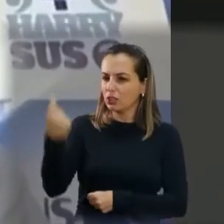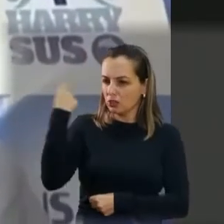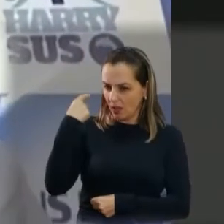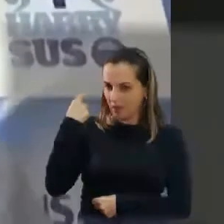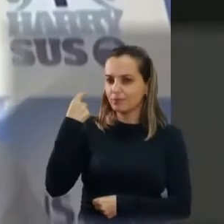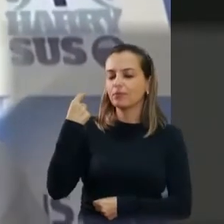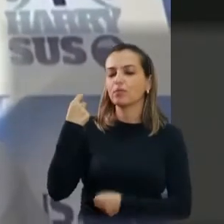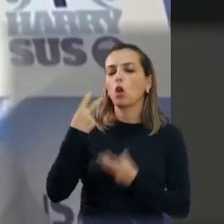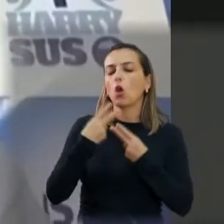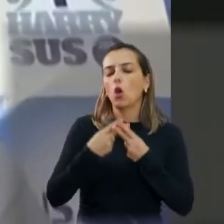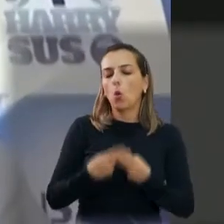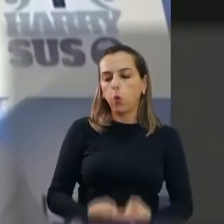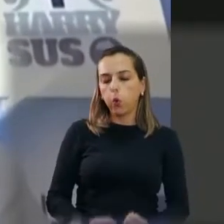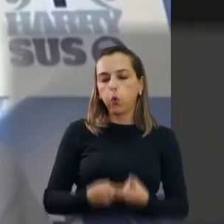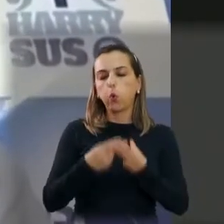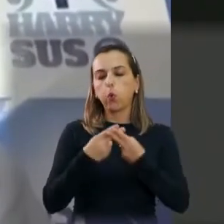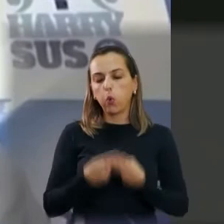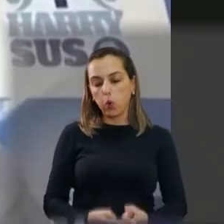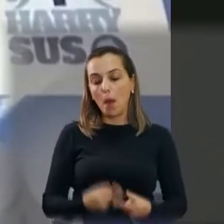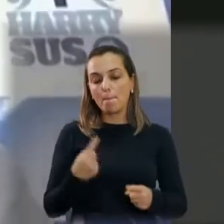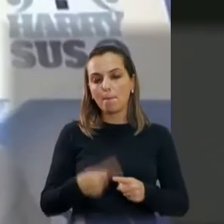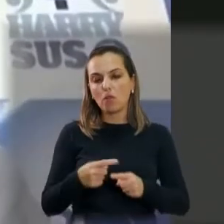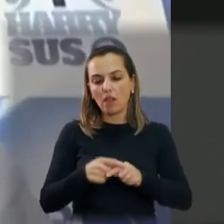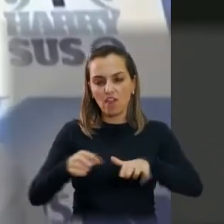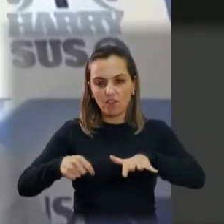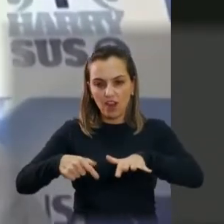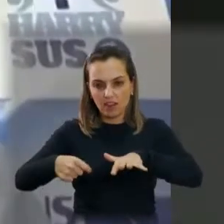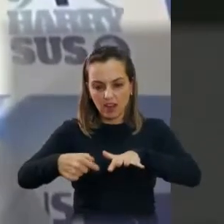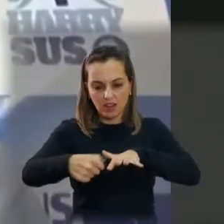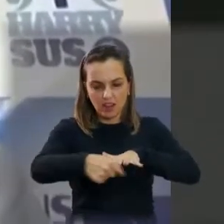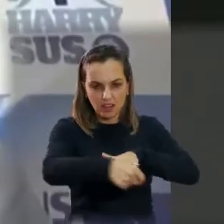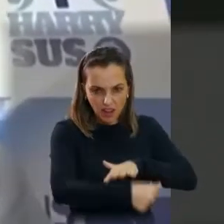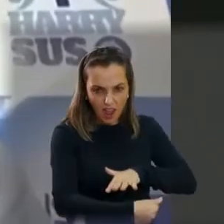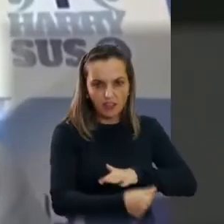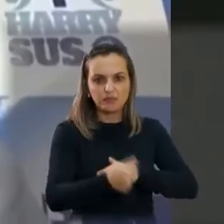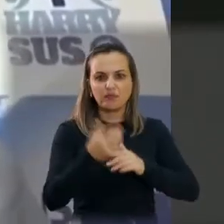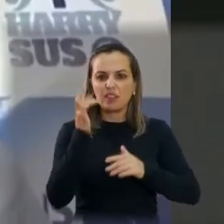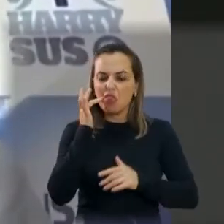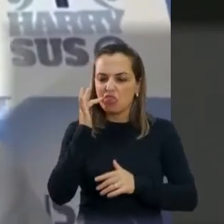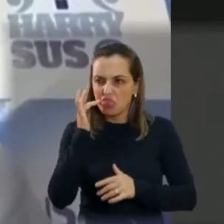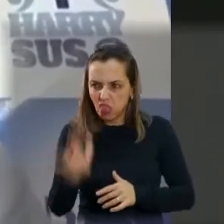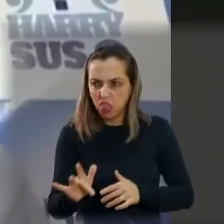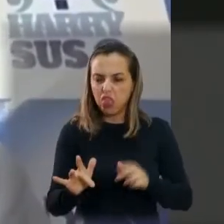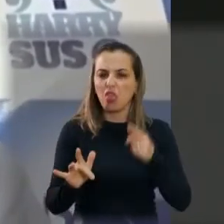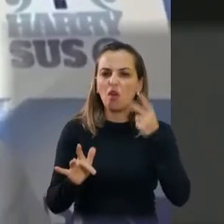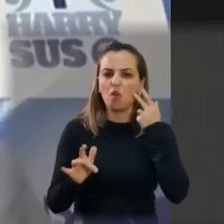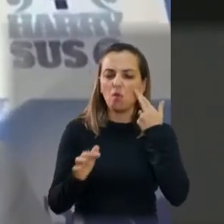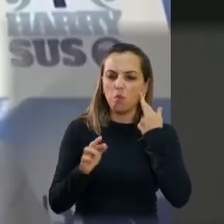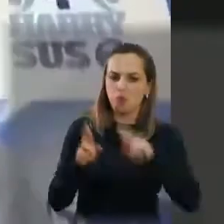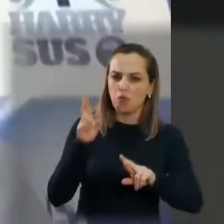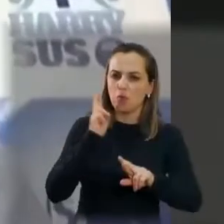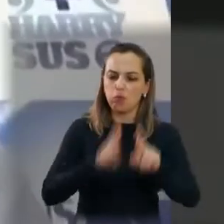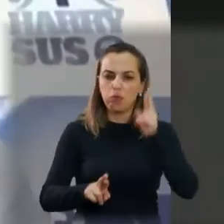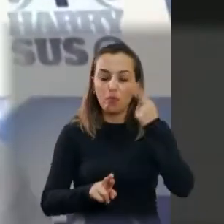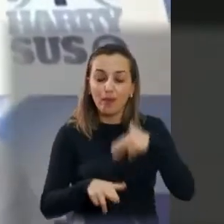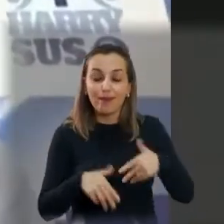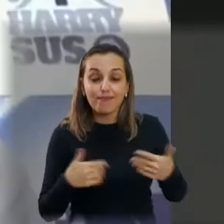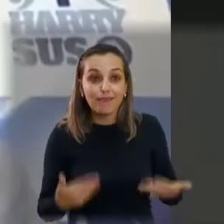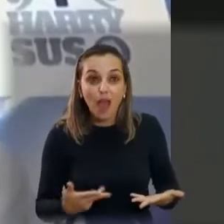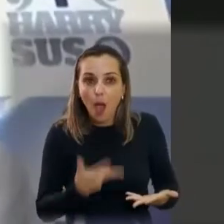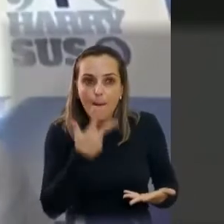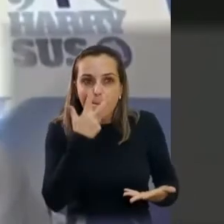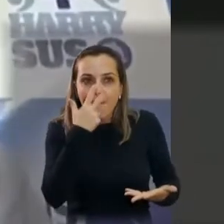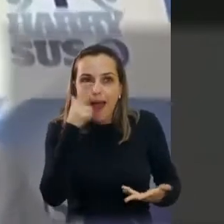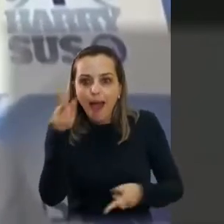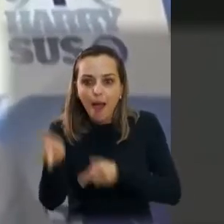aguentando fake news, reclamações, agressões verbais. Então, parece que a